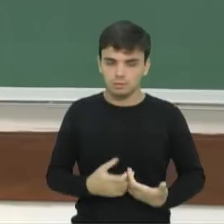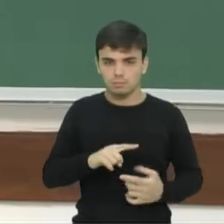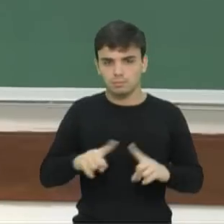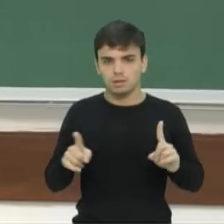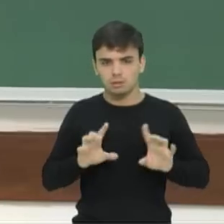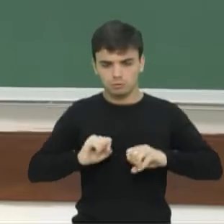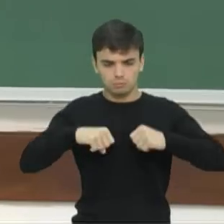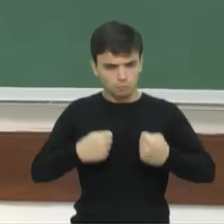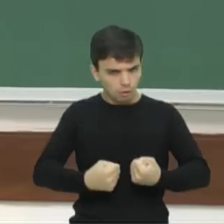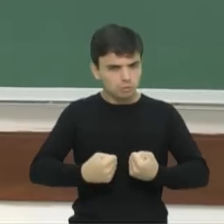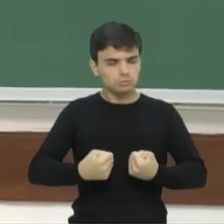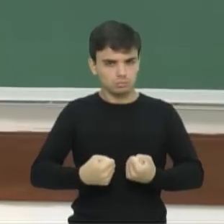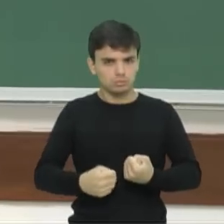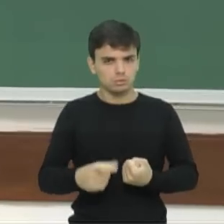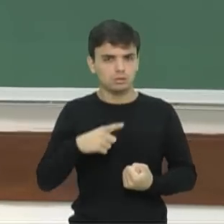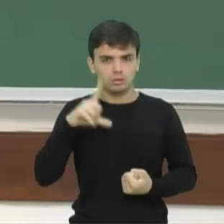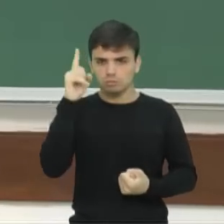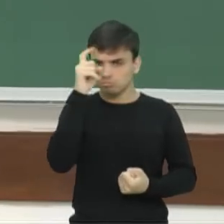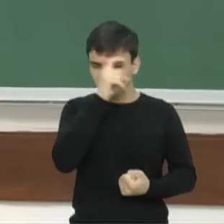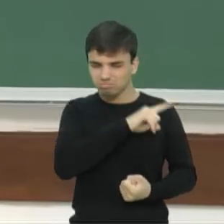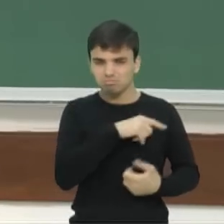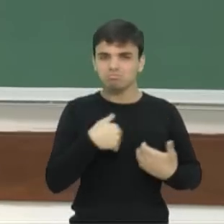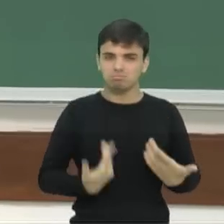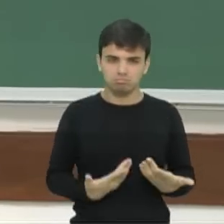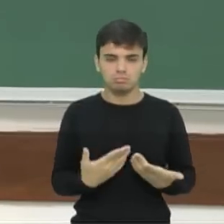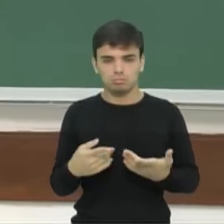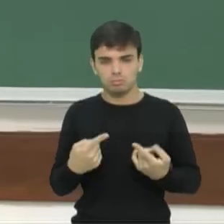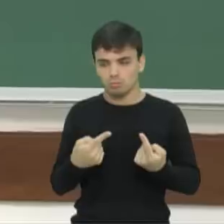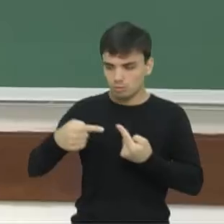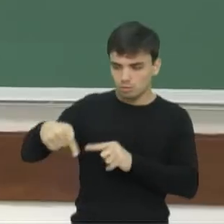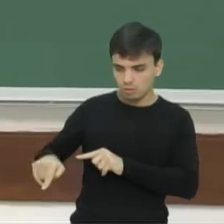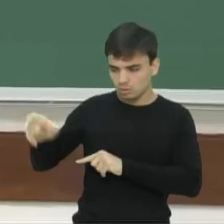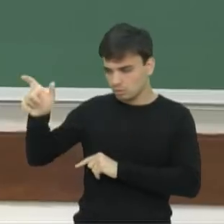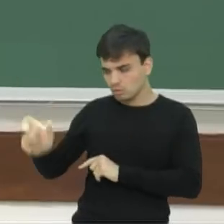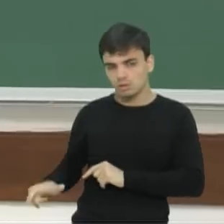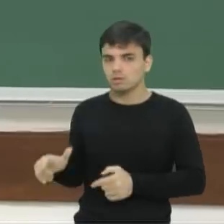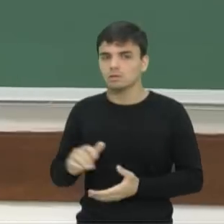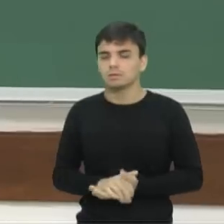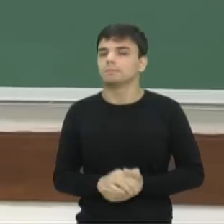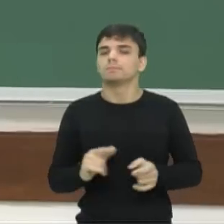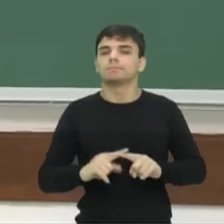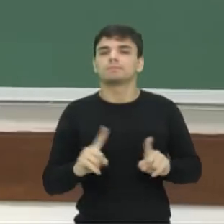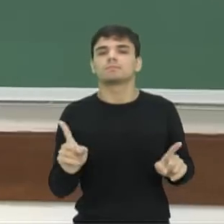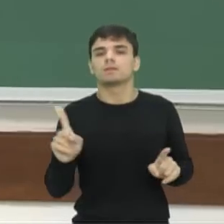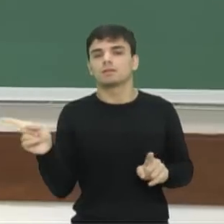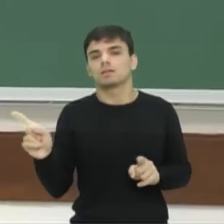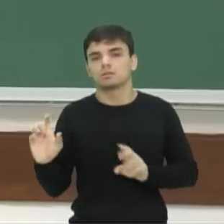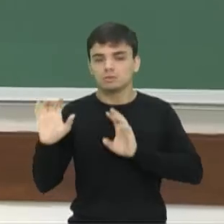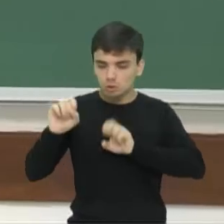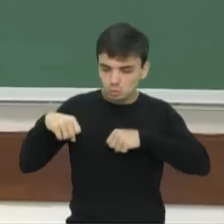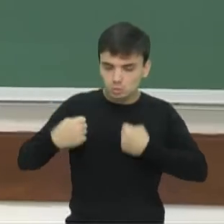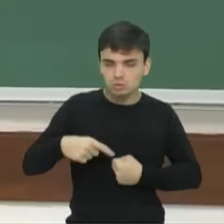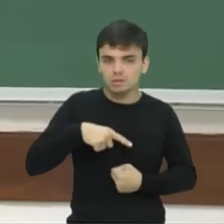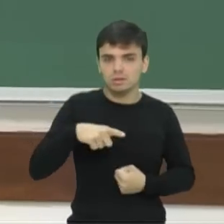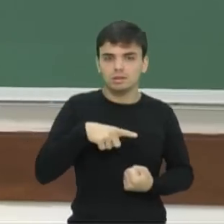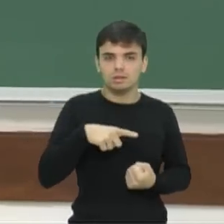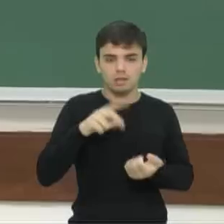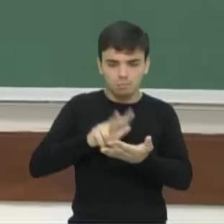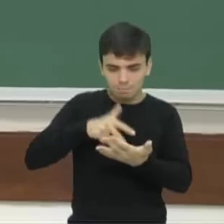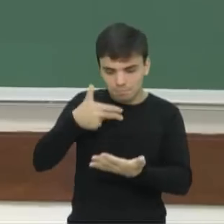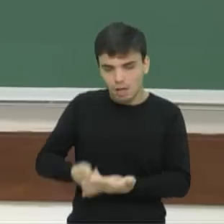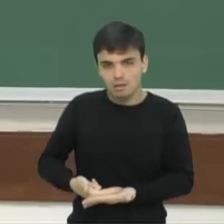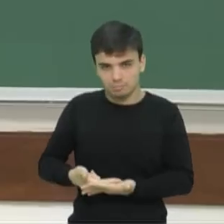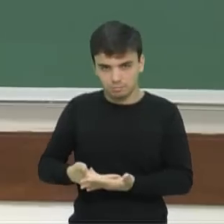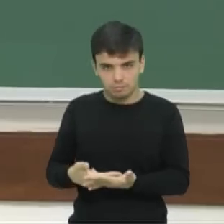forte for o atleta, vai estar dificultando ainda mais o adversário, né? Principalmente que ali no judô exige de queda, existe projeção,